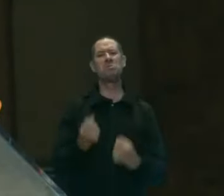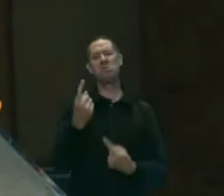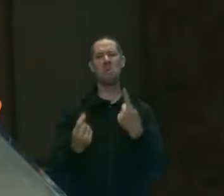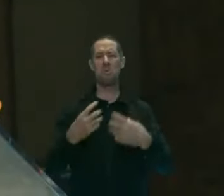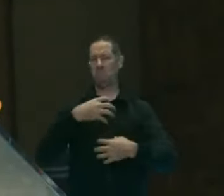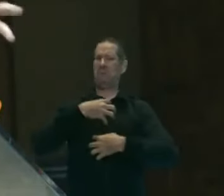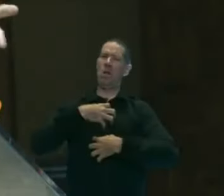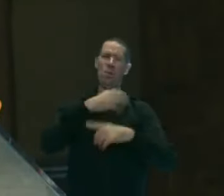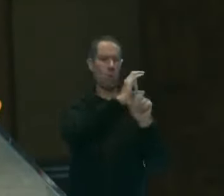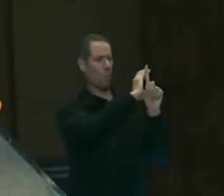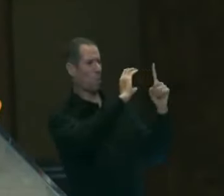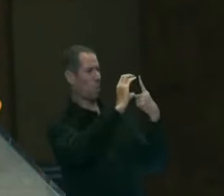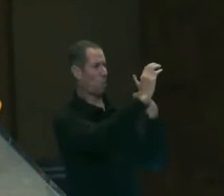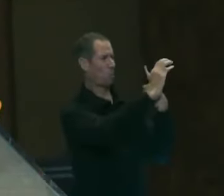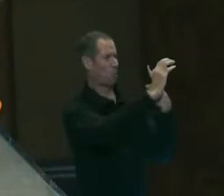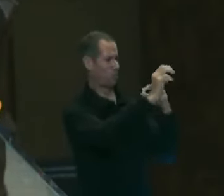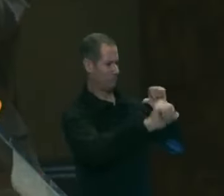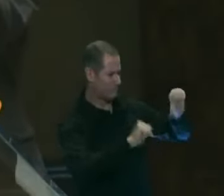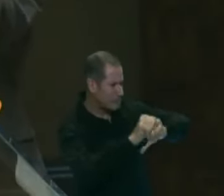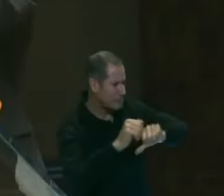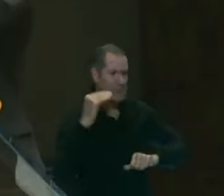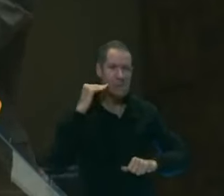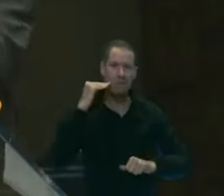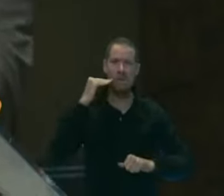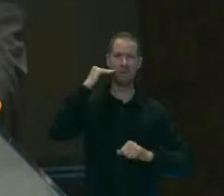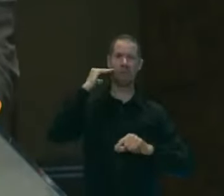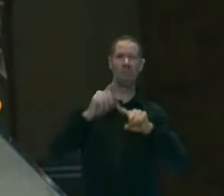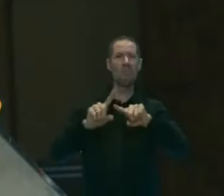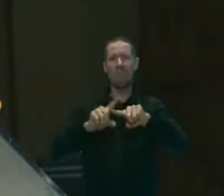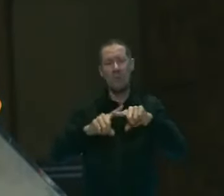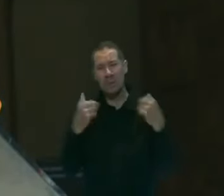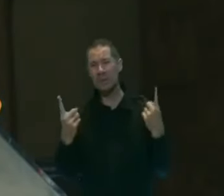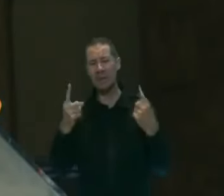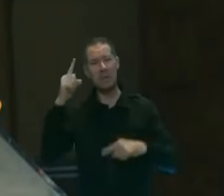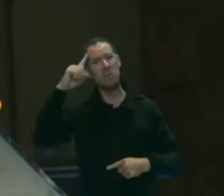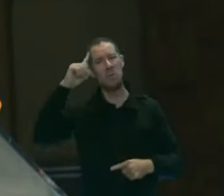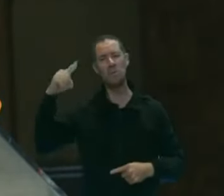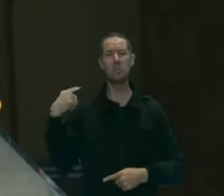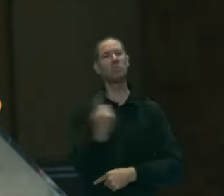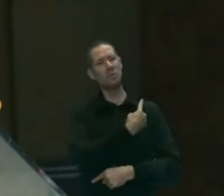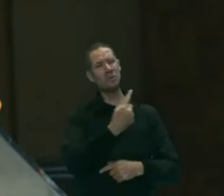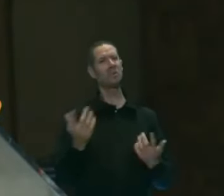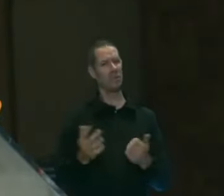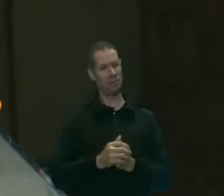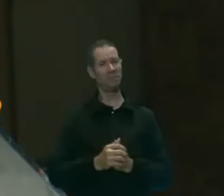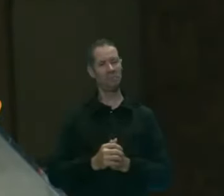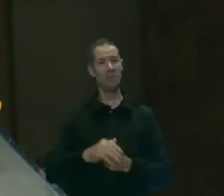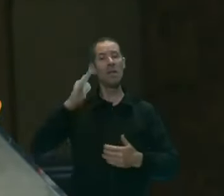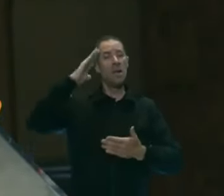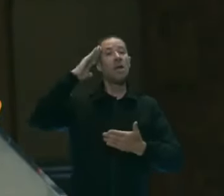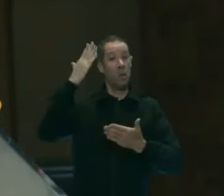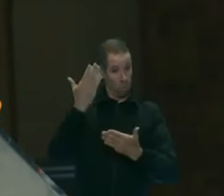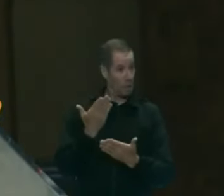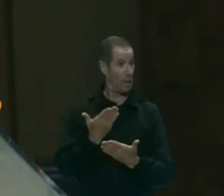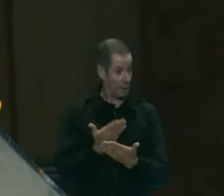o culto está sendo distorcido ou desconfigurado em nossos dias? Eu creio